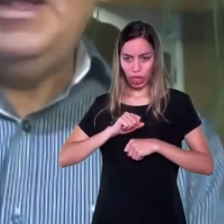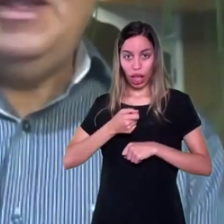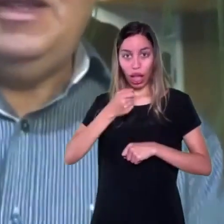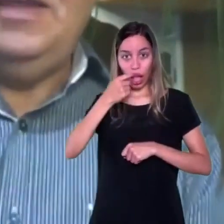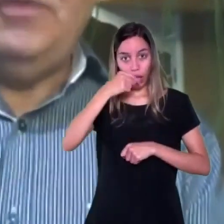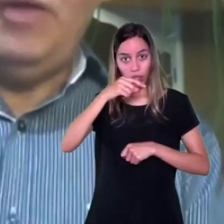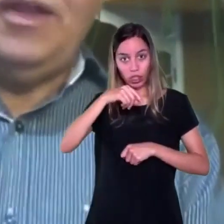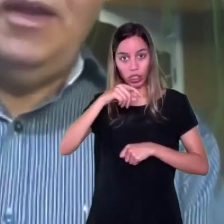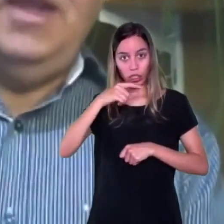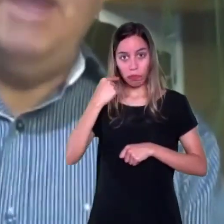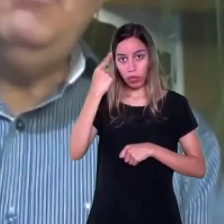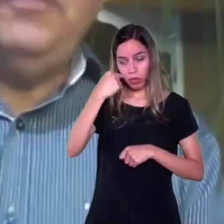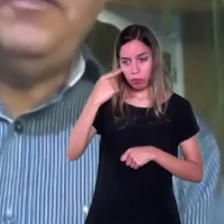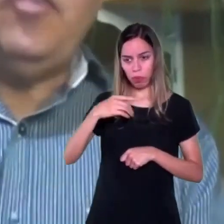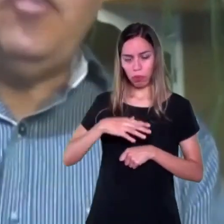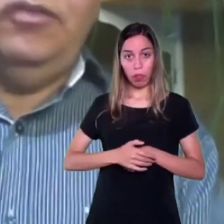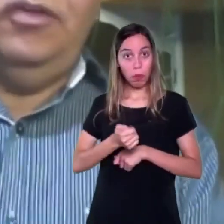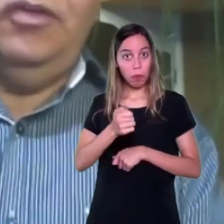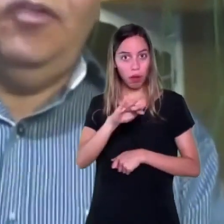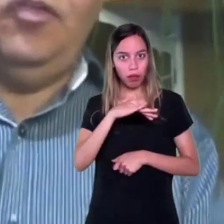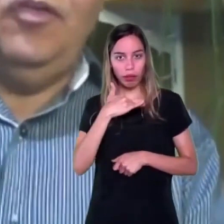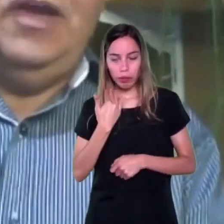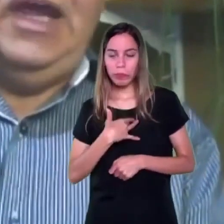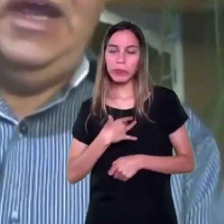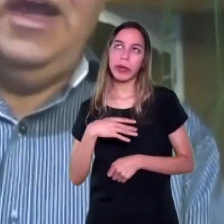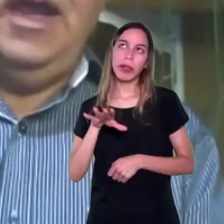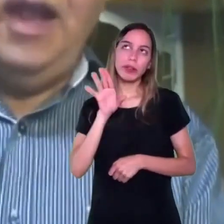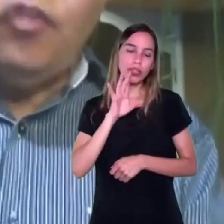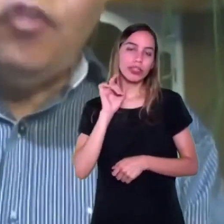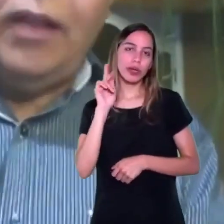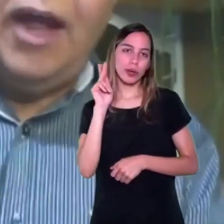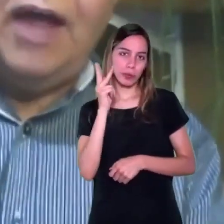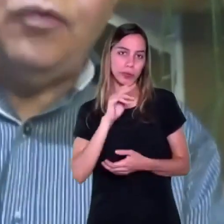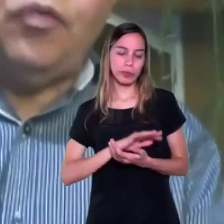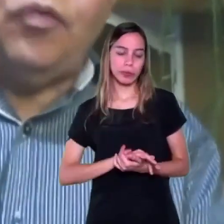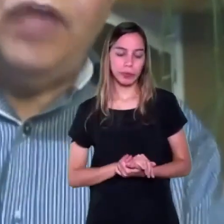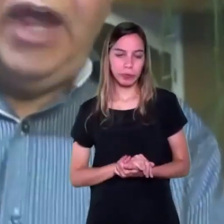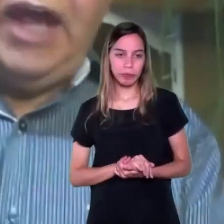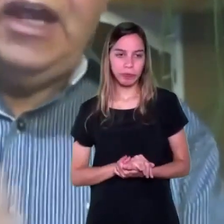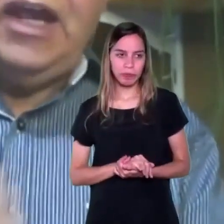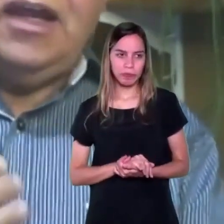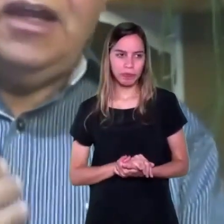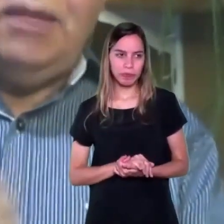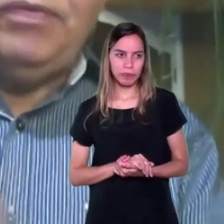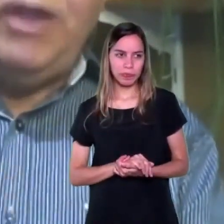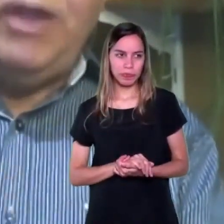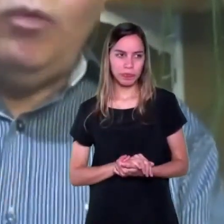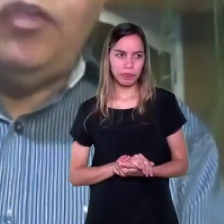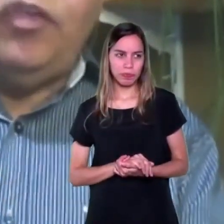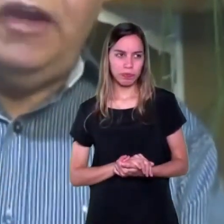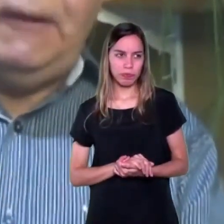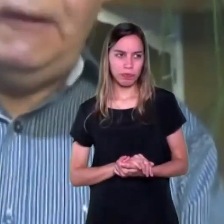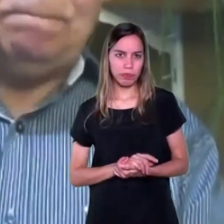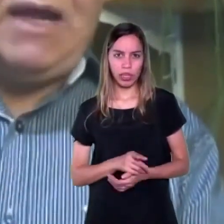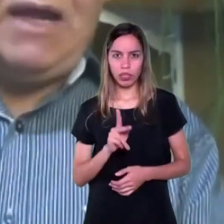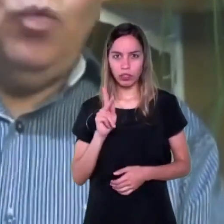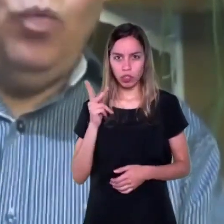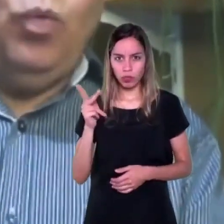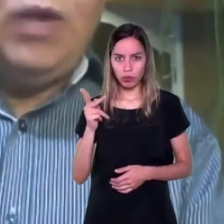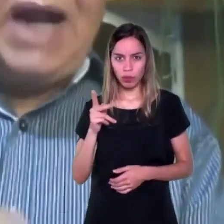tá? E então é muito interessante isso. Esses relatos que me dão